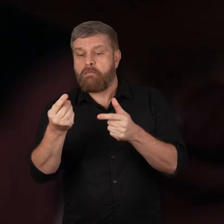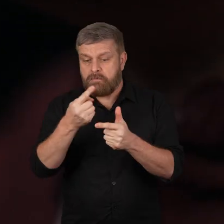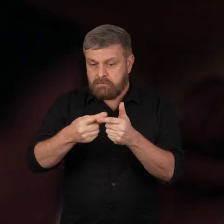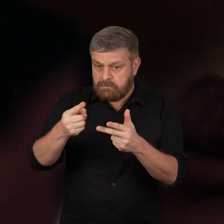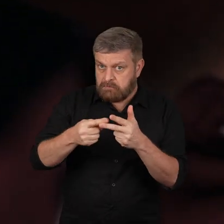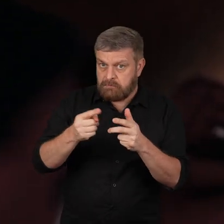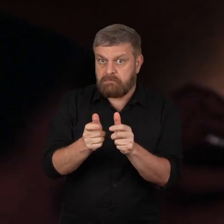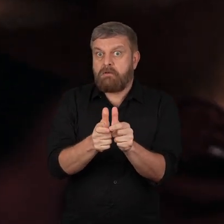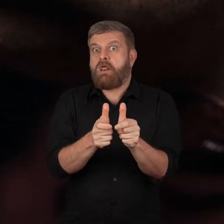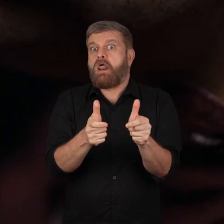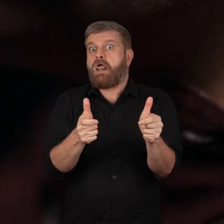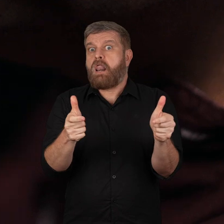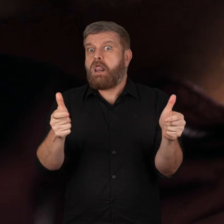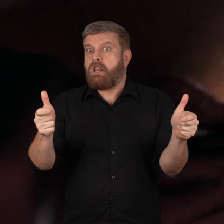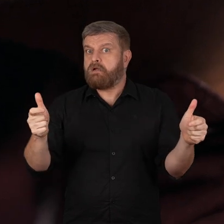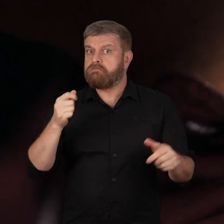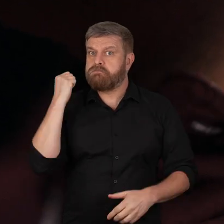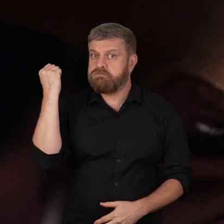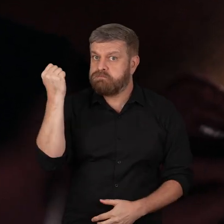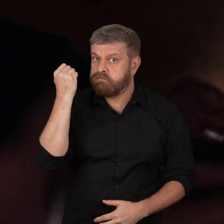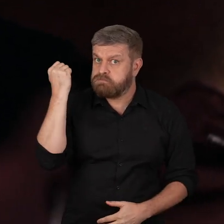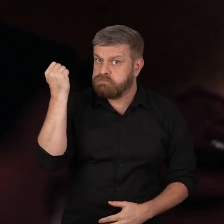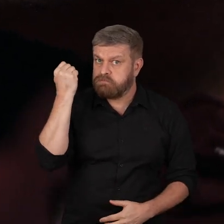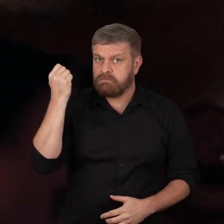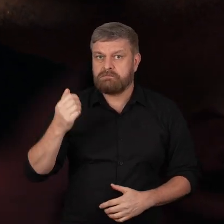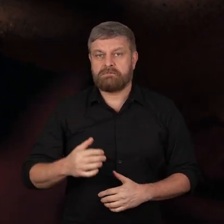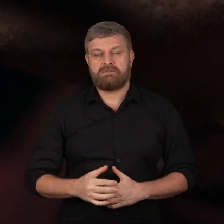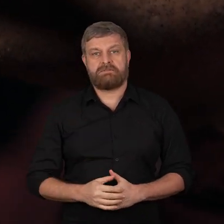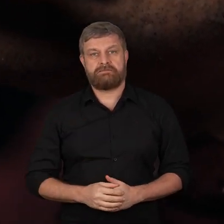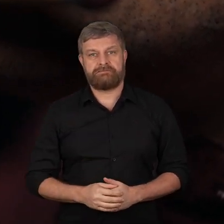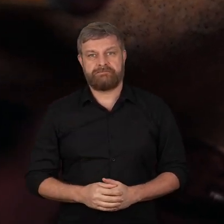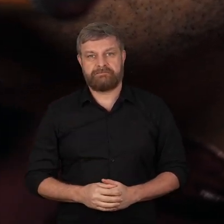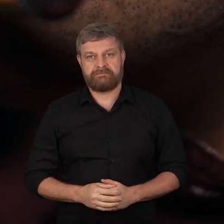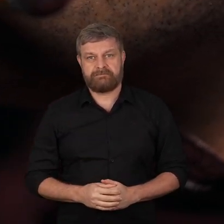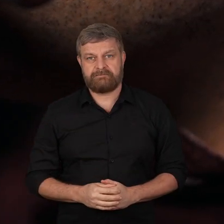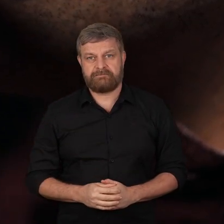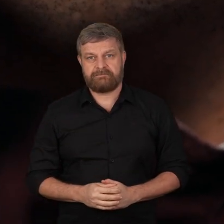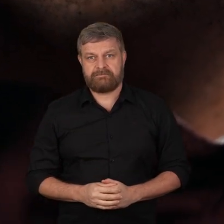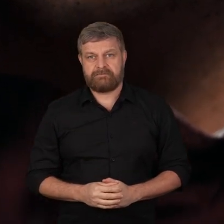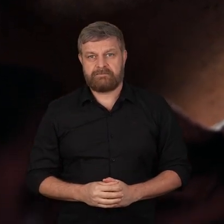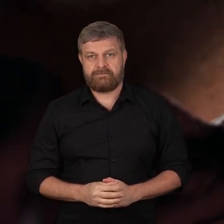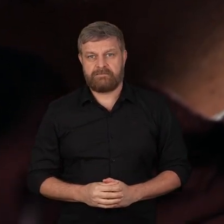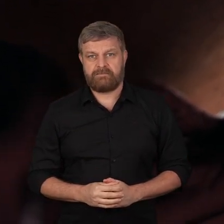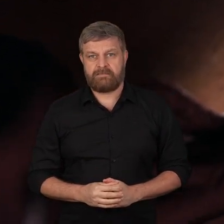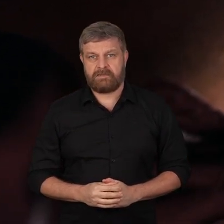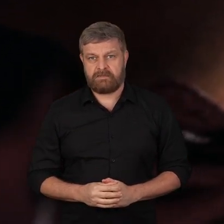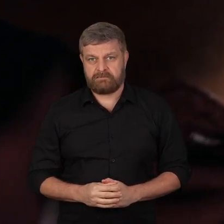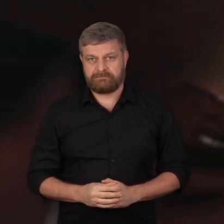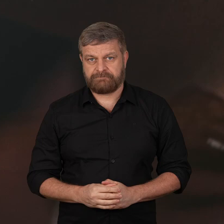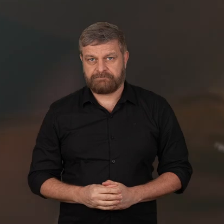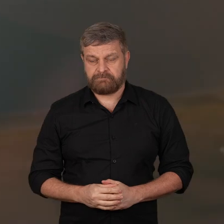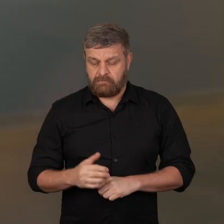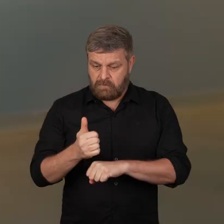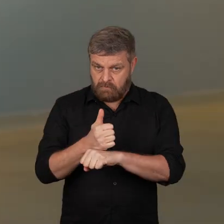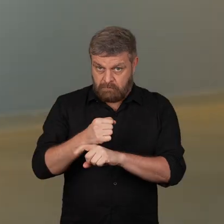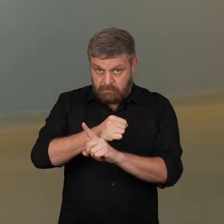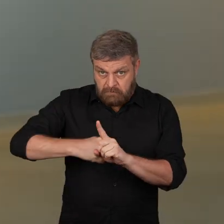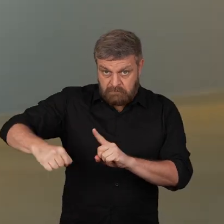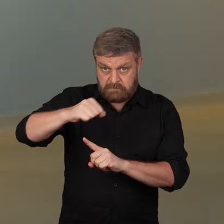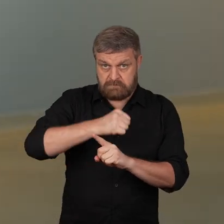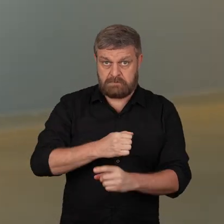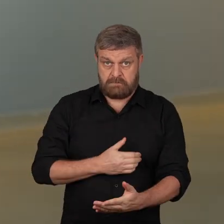problemas que vivenciamos. Ela na galeria, entre cenas de alguém que toca uma flauta transversal. Edgar Morin é um